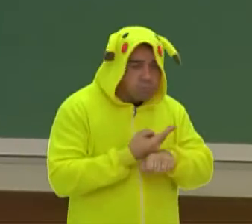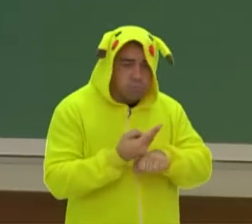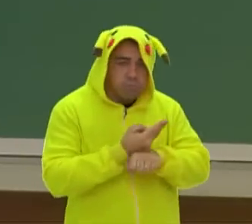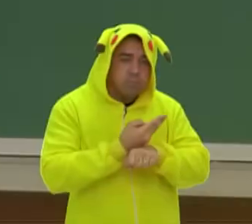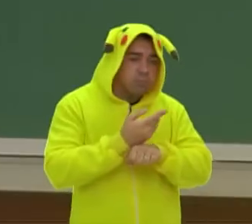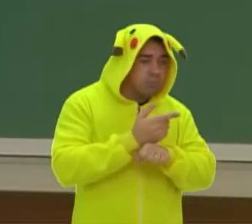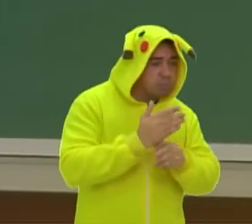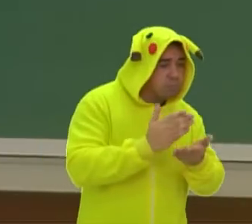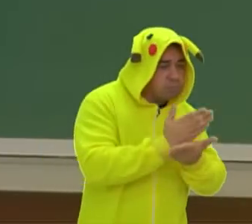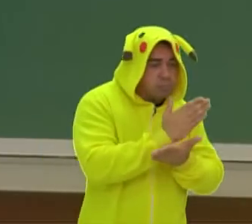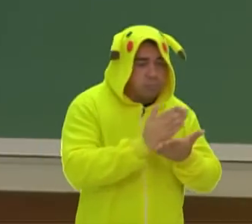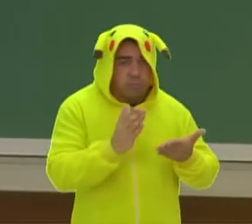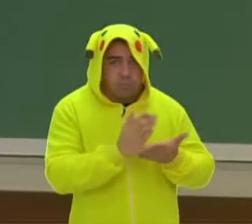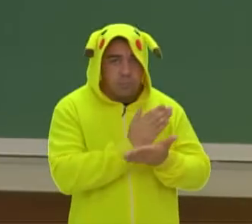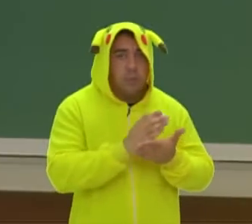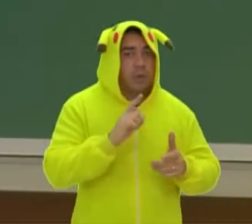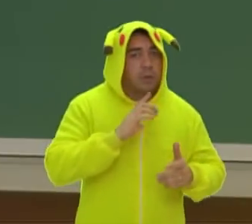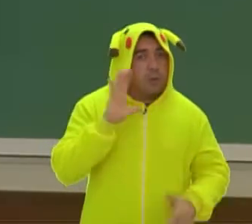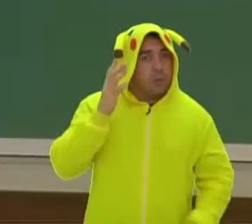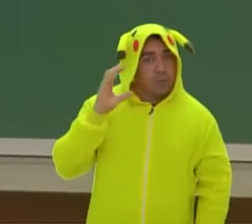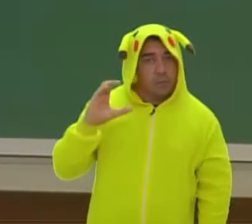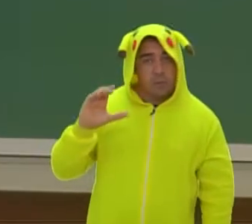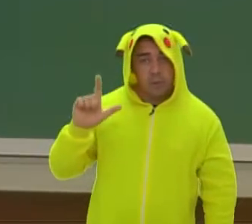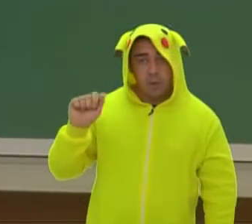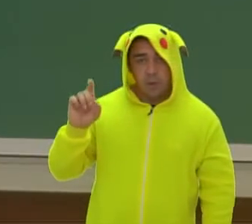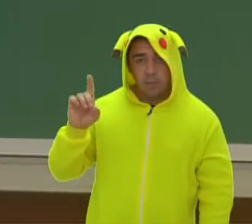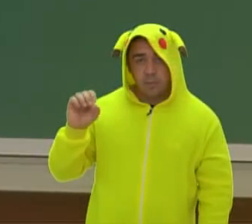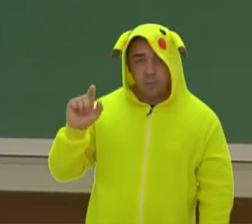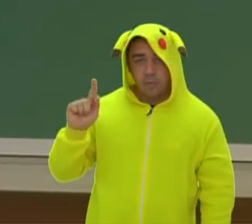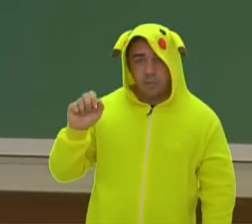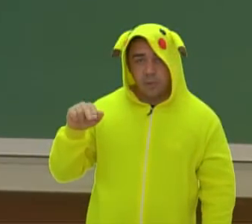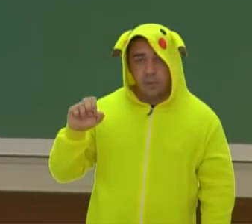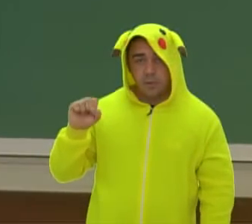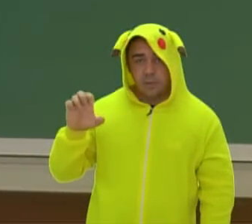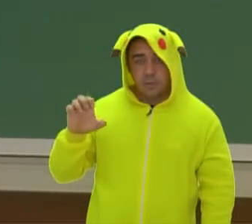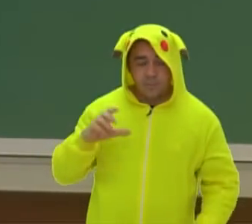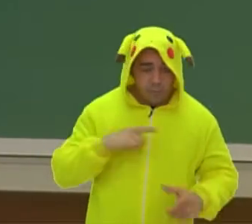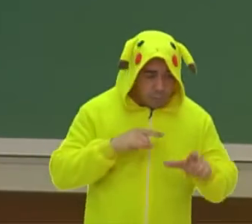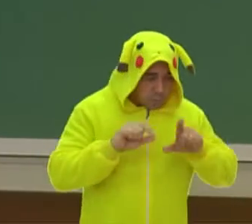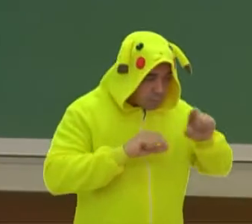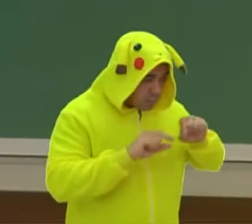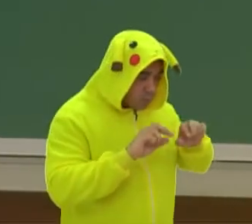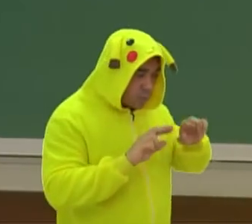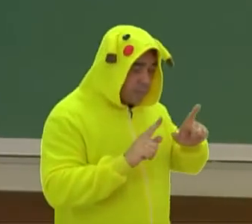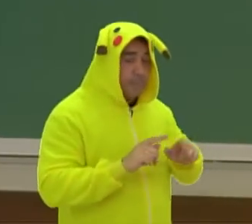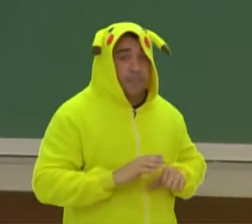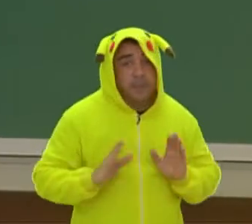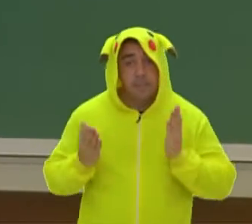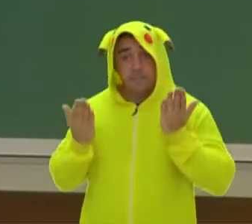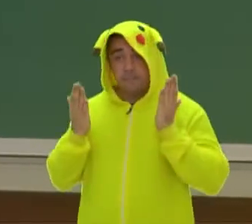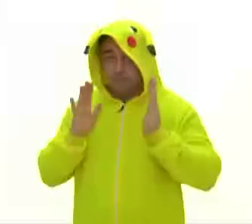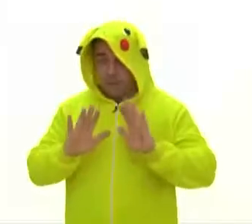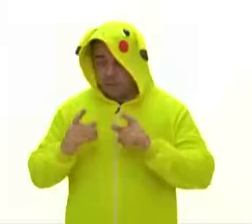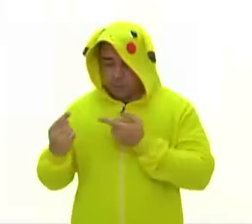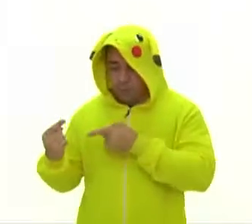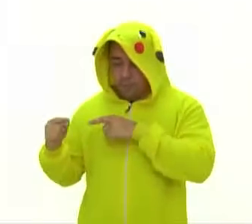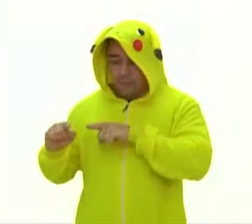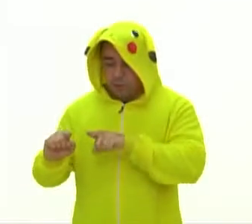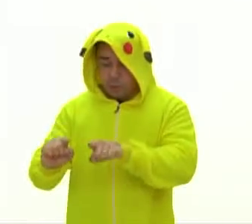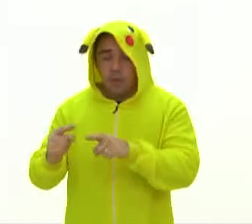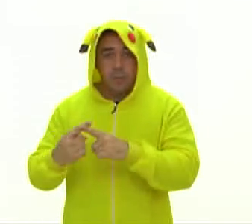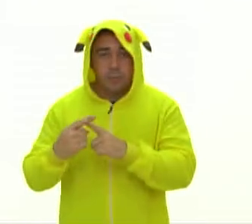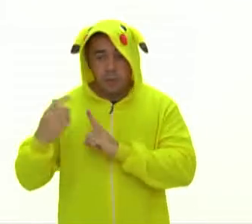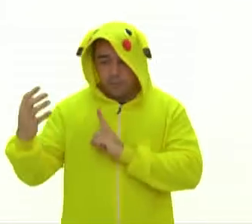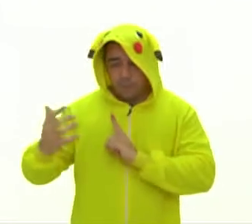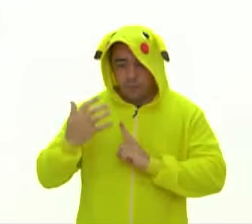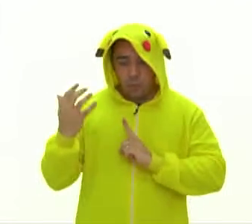uma separação, uma cladogênese, separou e foi explorar ambiente diferente. E no caso da convergência, por causa de uma pressão